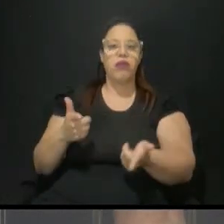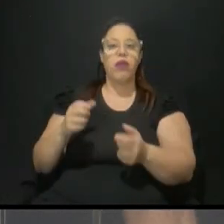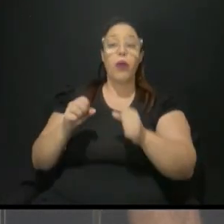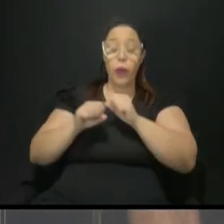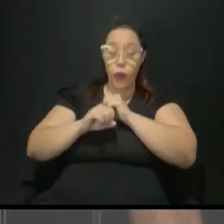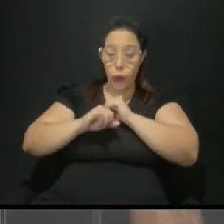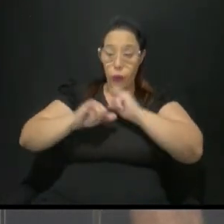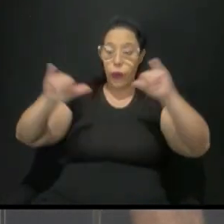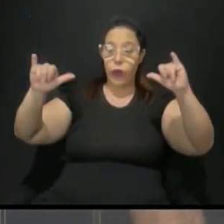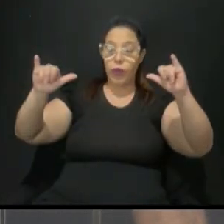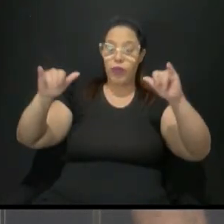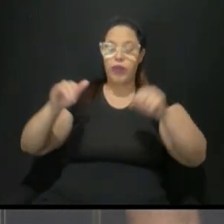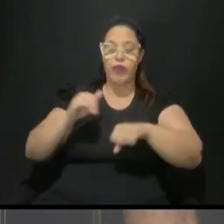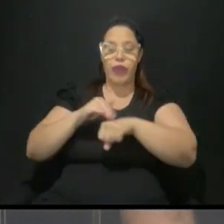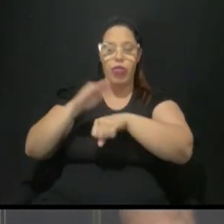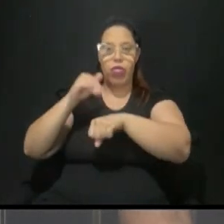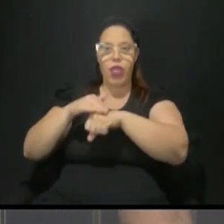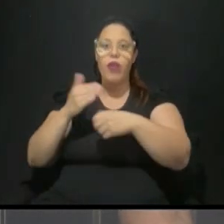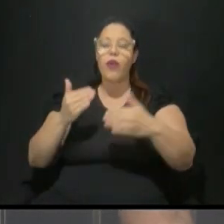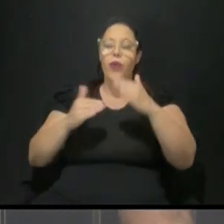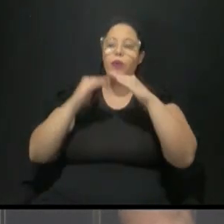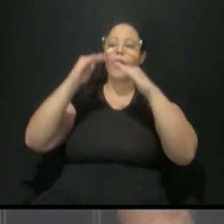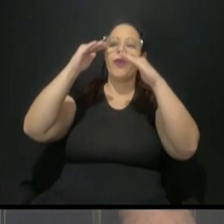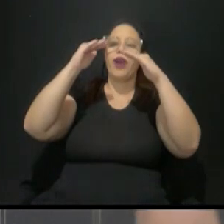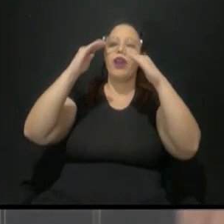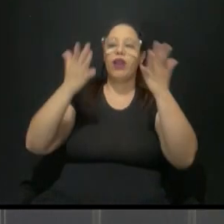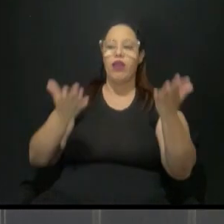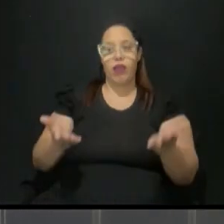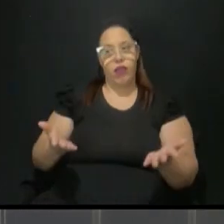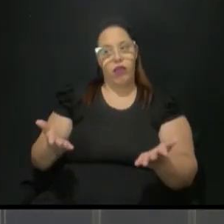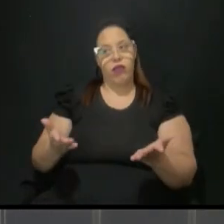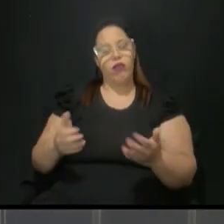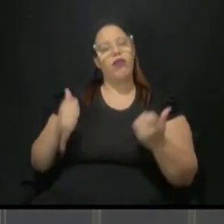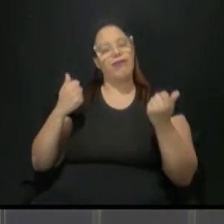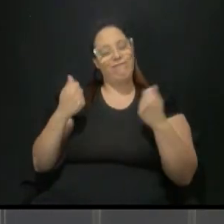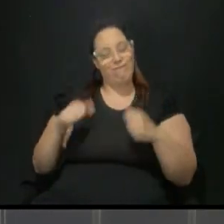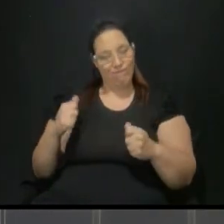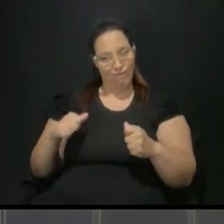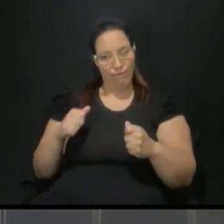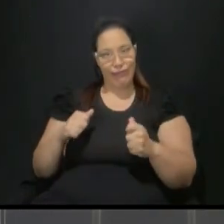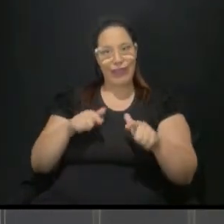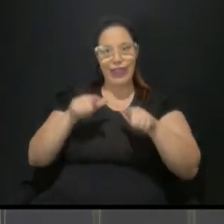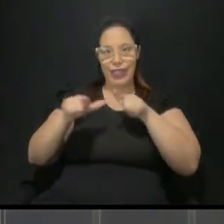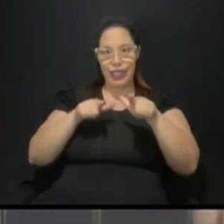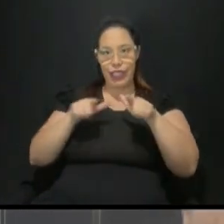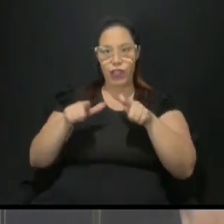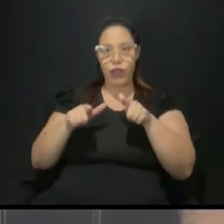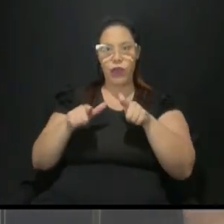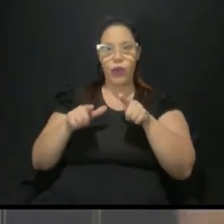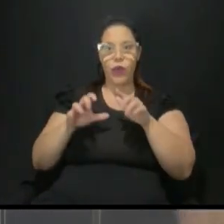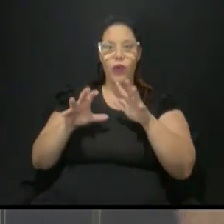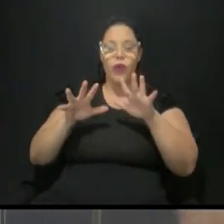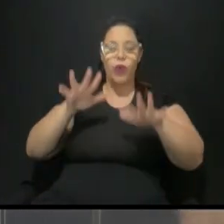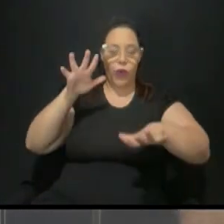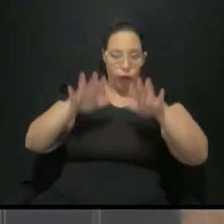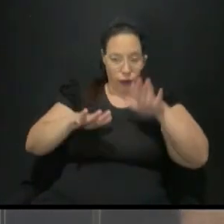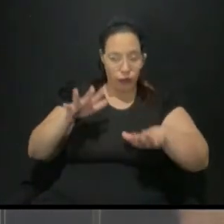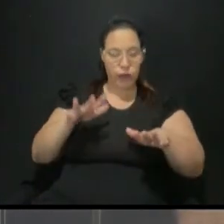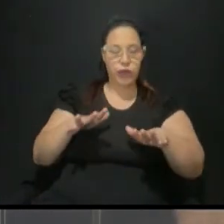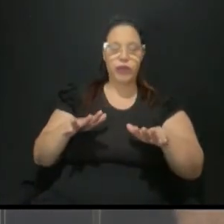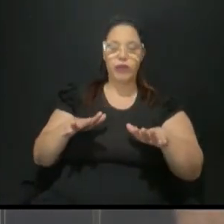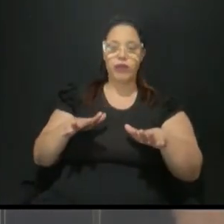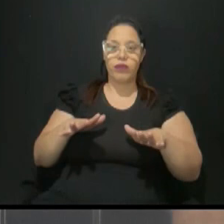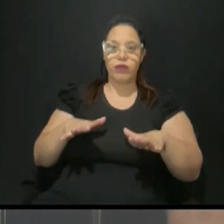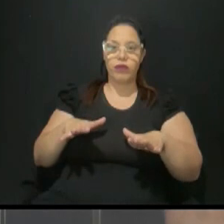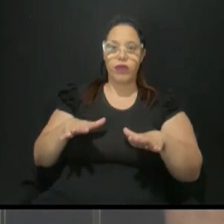mais, propagando cada vez mais a necessidade de um trabalho do movimento, né, que é pelo